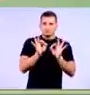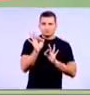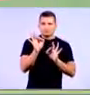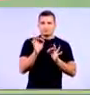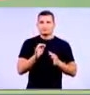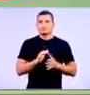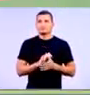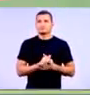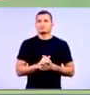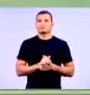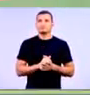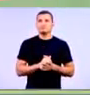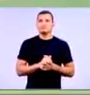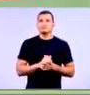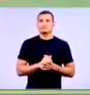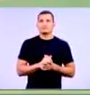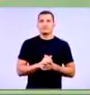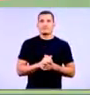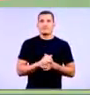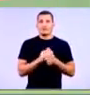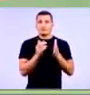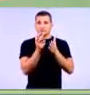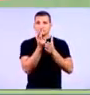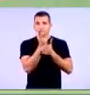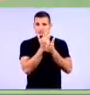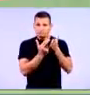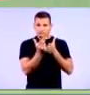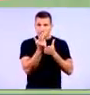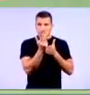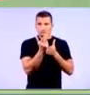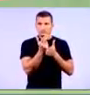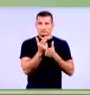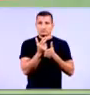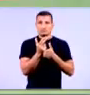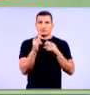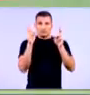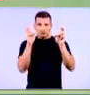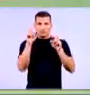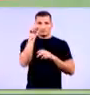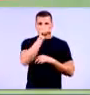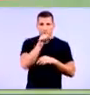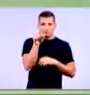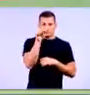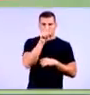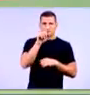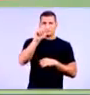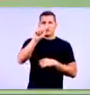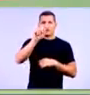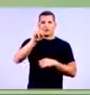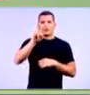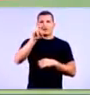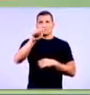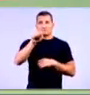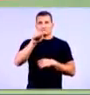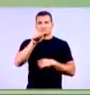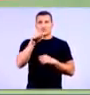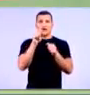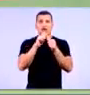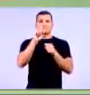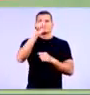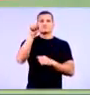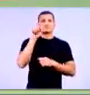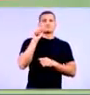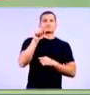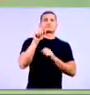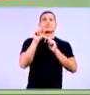nosso estilo, ao nosso mapa mental, então nós tivemos como tema central a AVA. Aí nós fizemos uma interrogação. O que é o